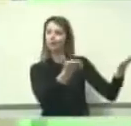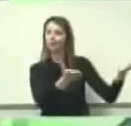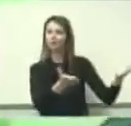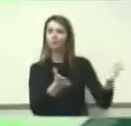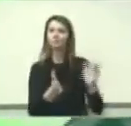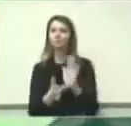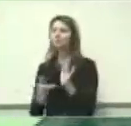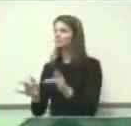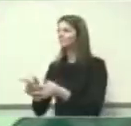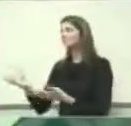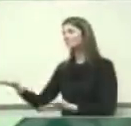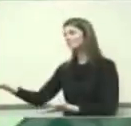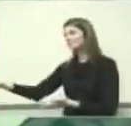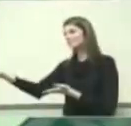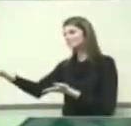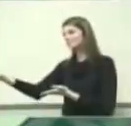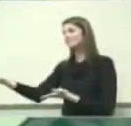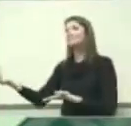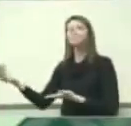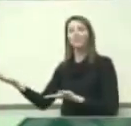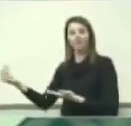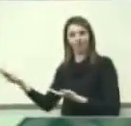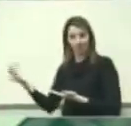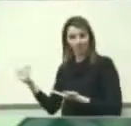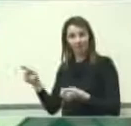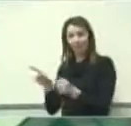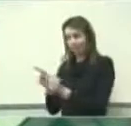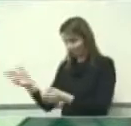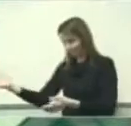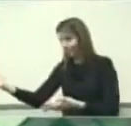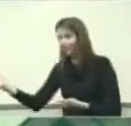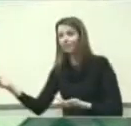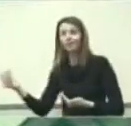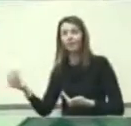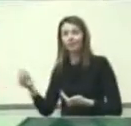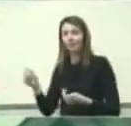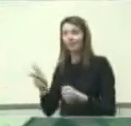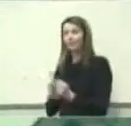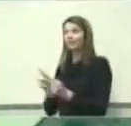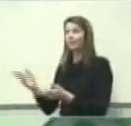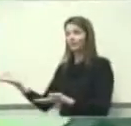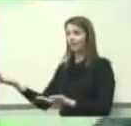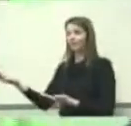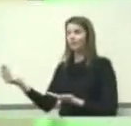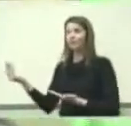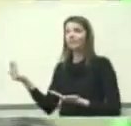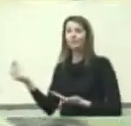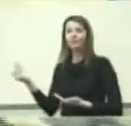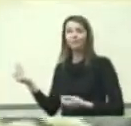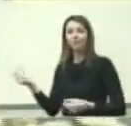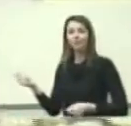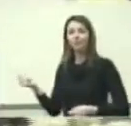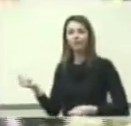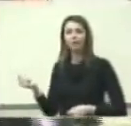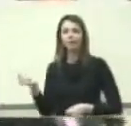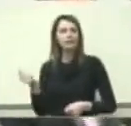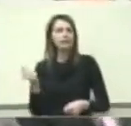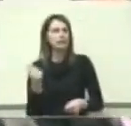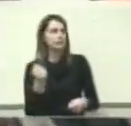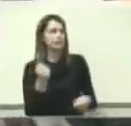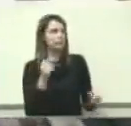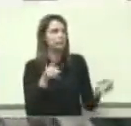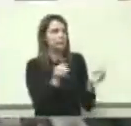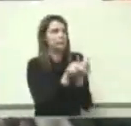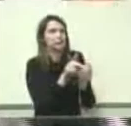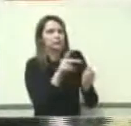estende o braço para ele dizendo vem Pedro vem Pedro e de novo Pedro sentido vento contrário que ele